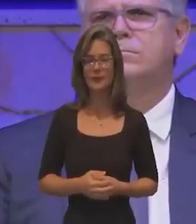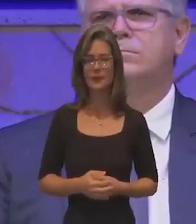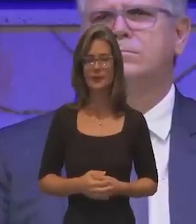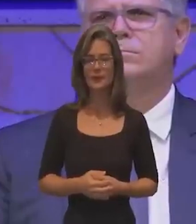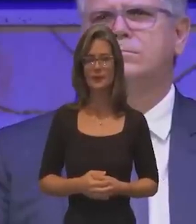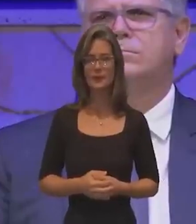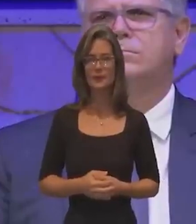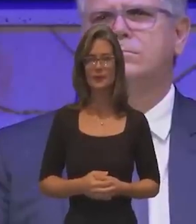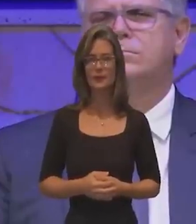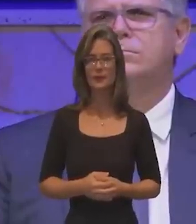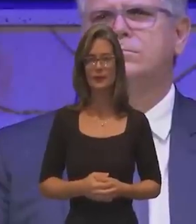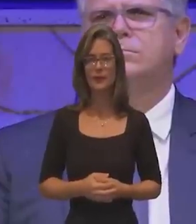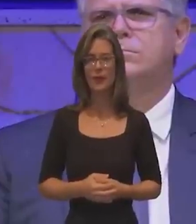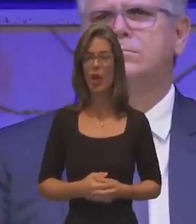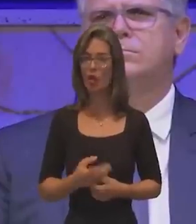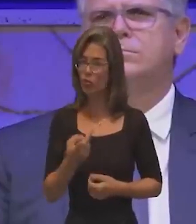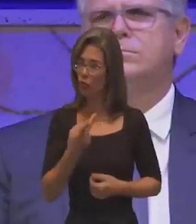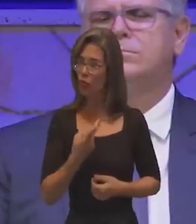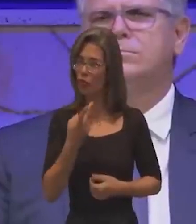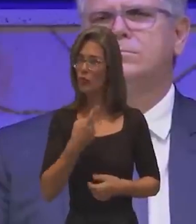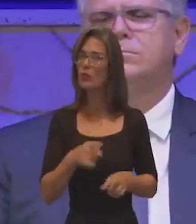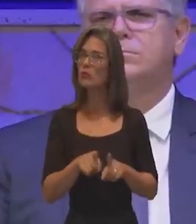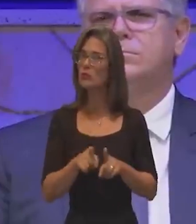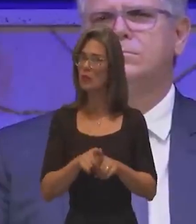Eu e você corremos o mesmo risco